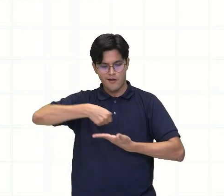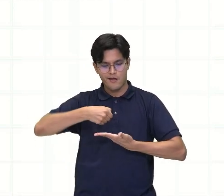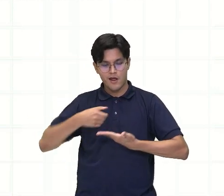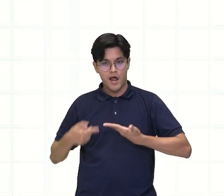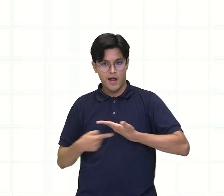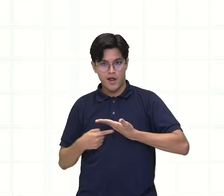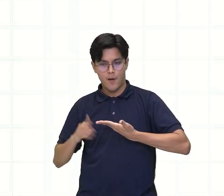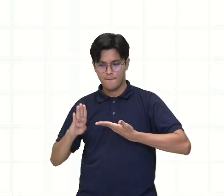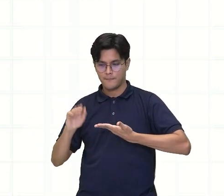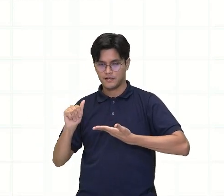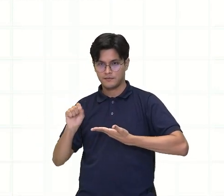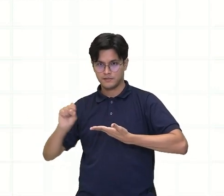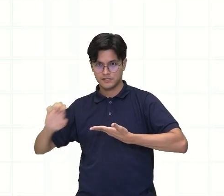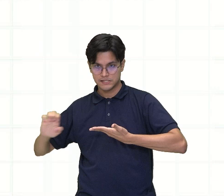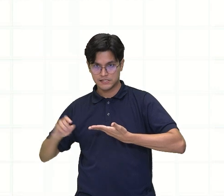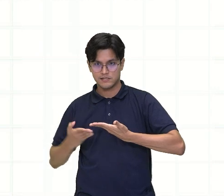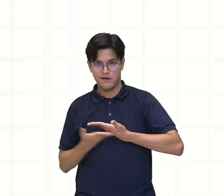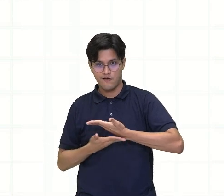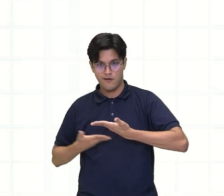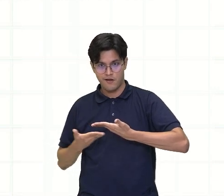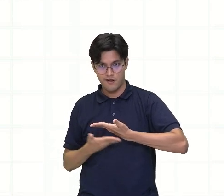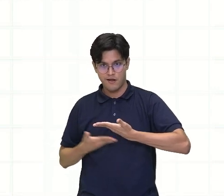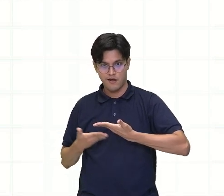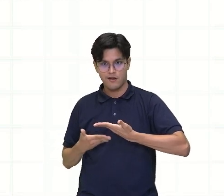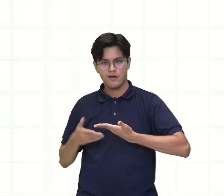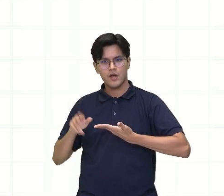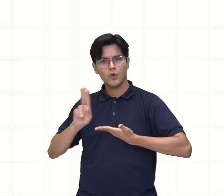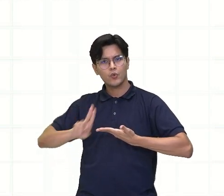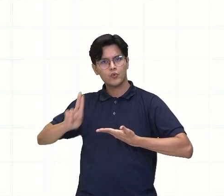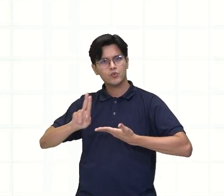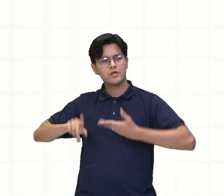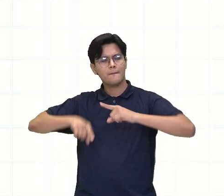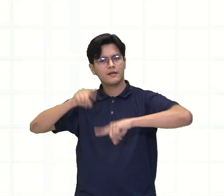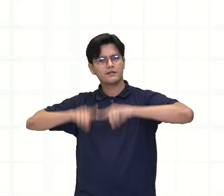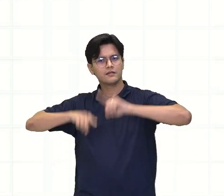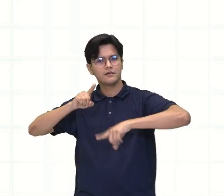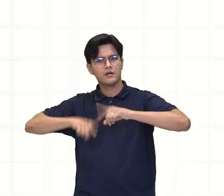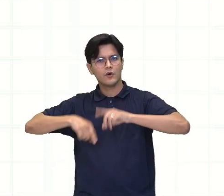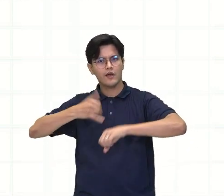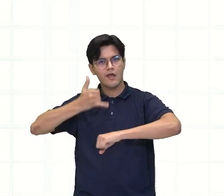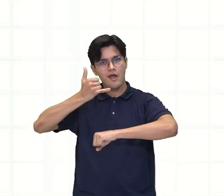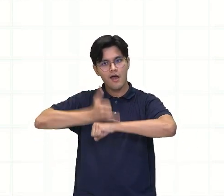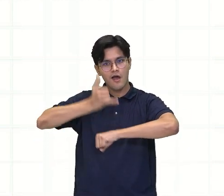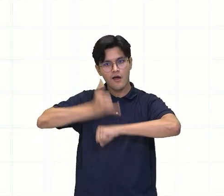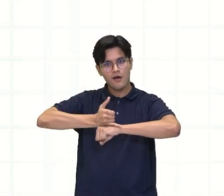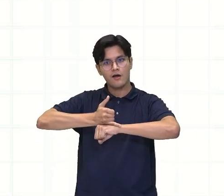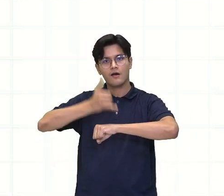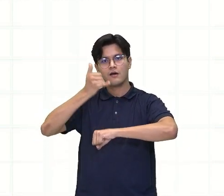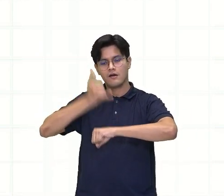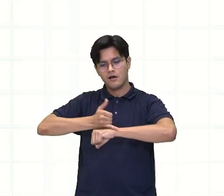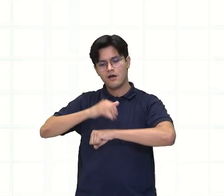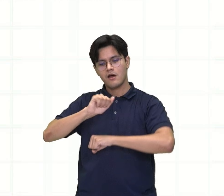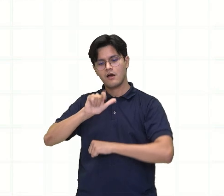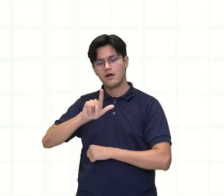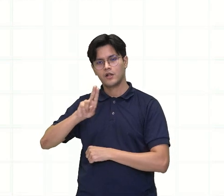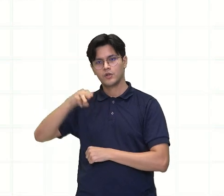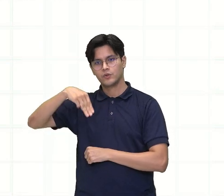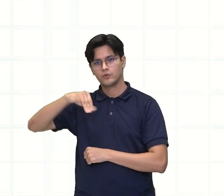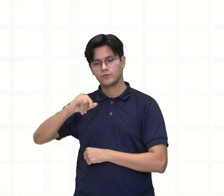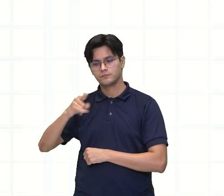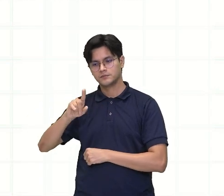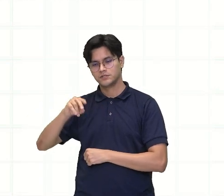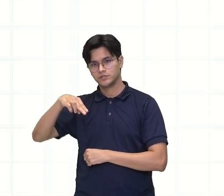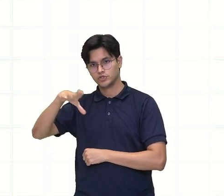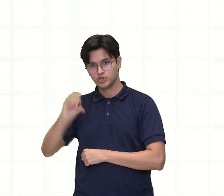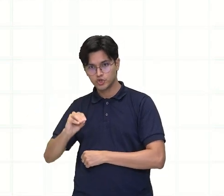do ferro, ela é geralmente feita de quê? De alumínio polido, né,